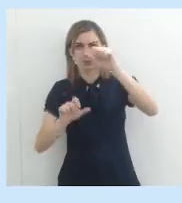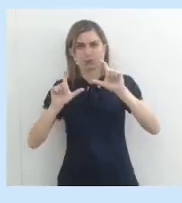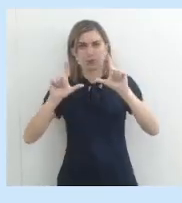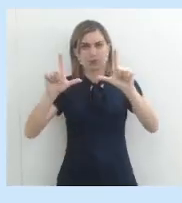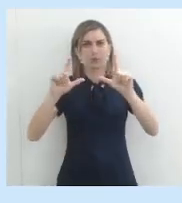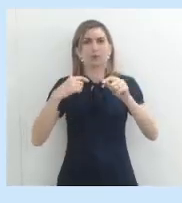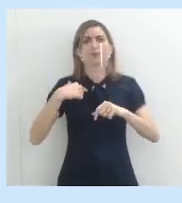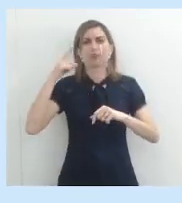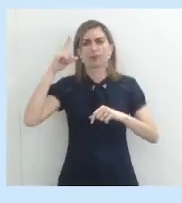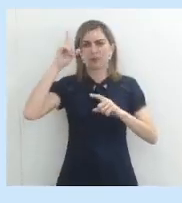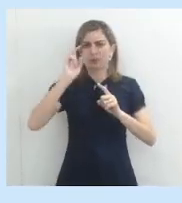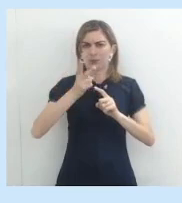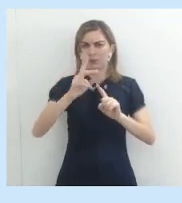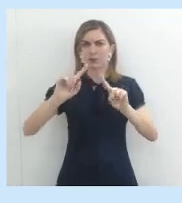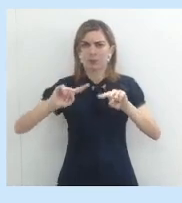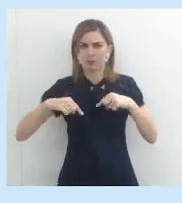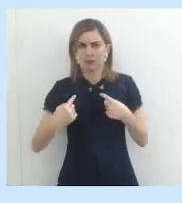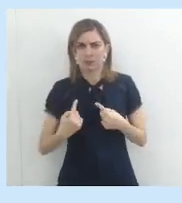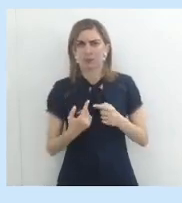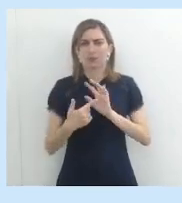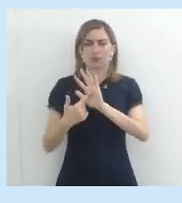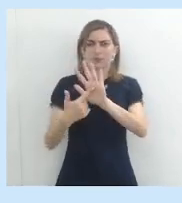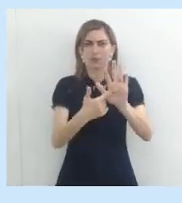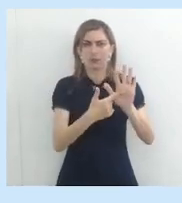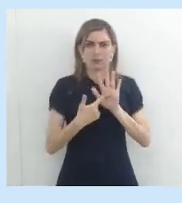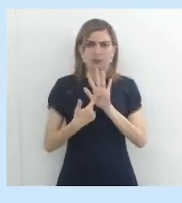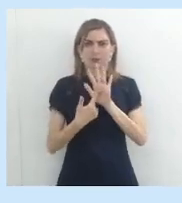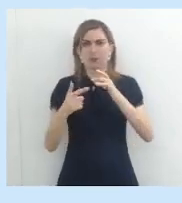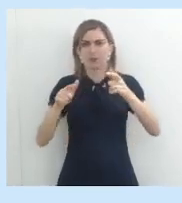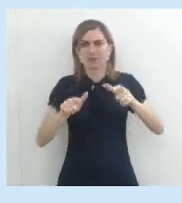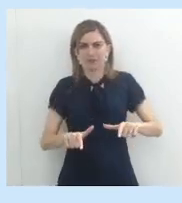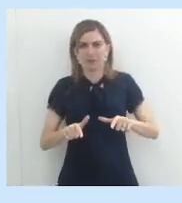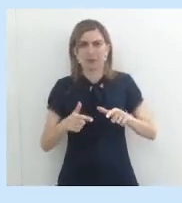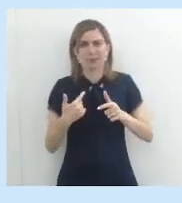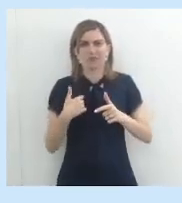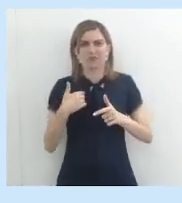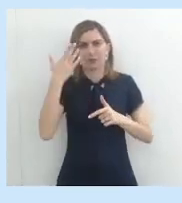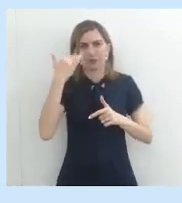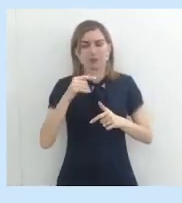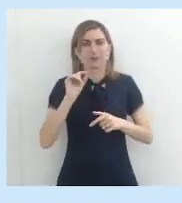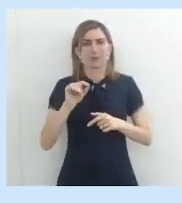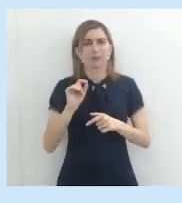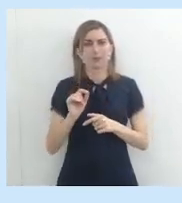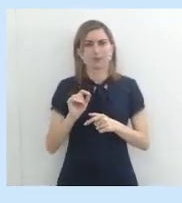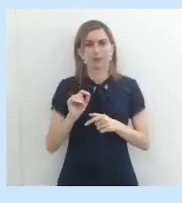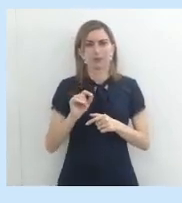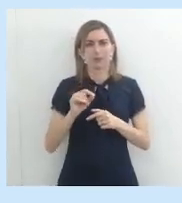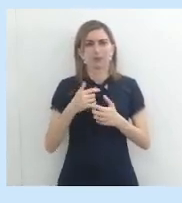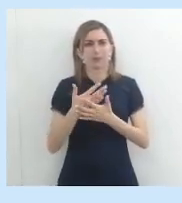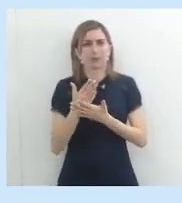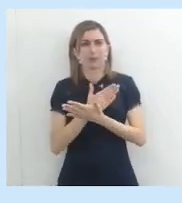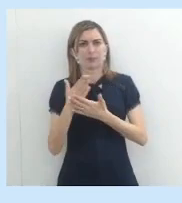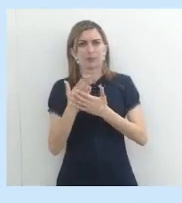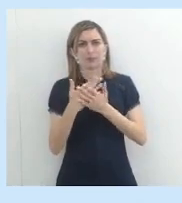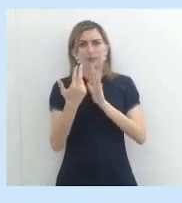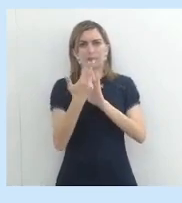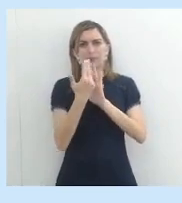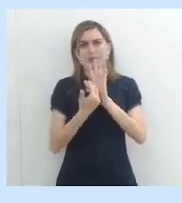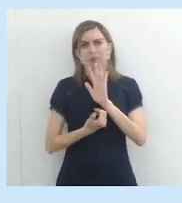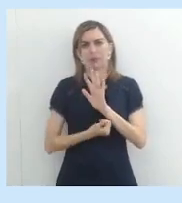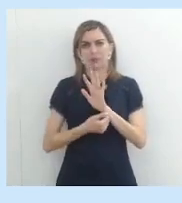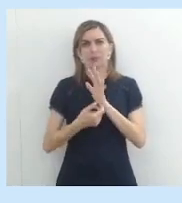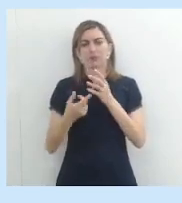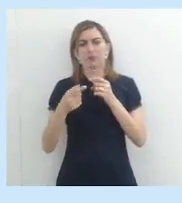foi um desafio para o artista ele apresentar em um espaço bidimensional, que a gente vai saber daqui a pouco, né, alguma figura em